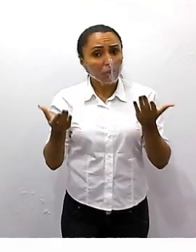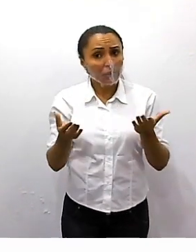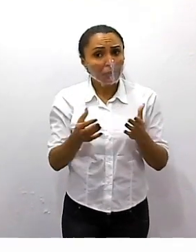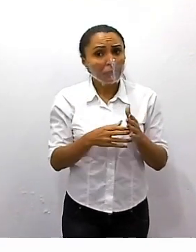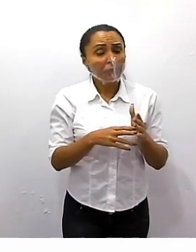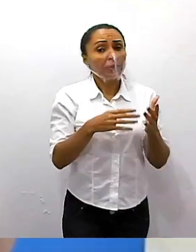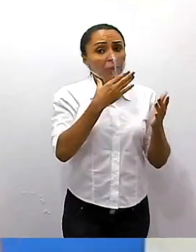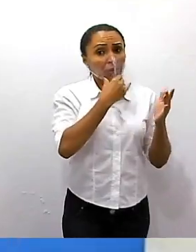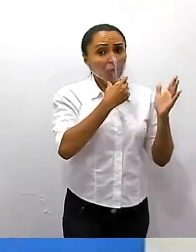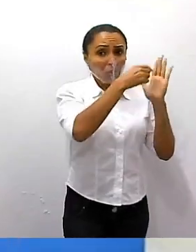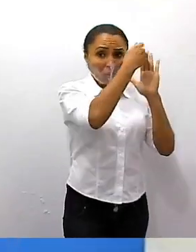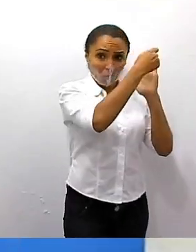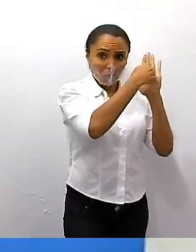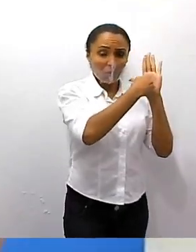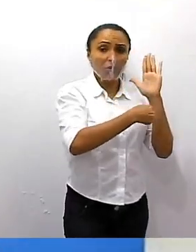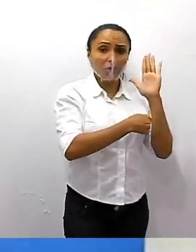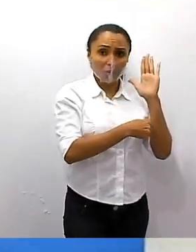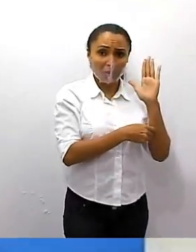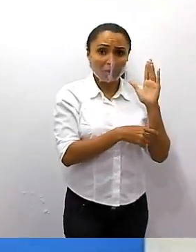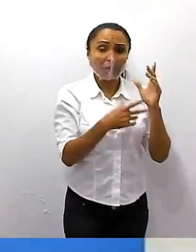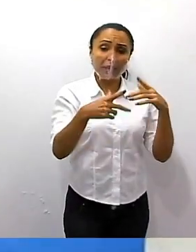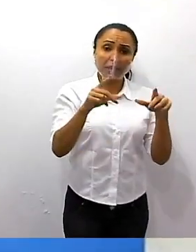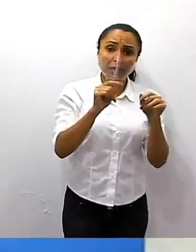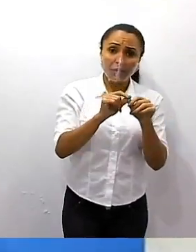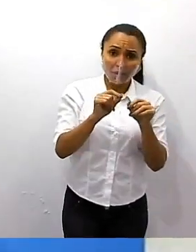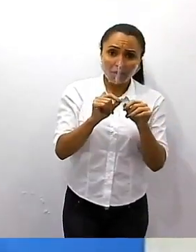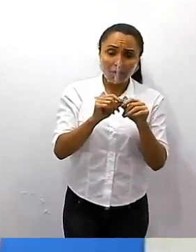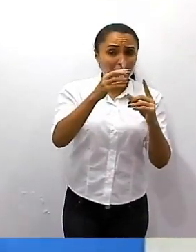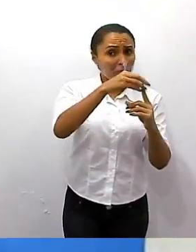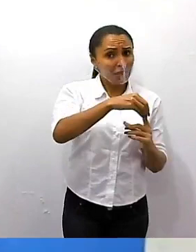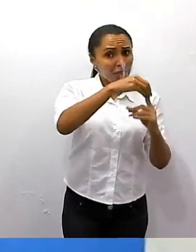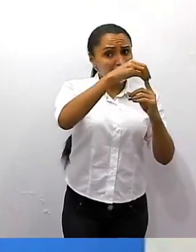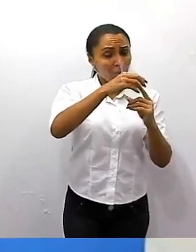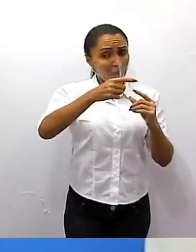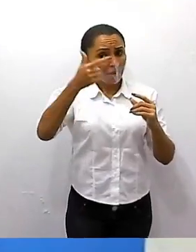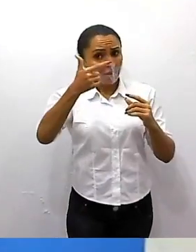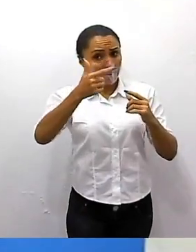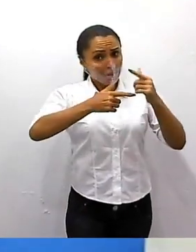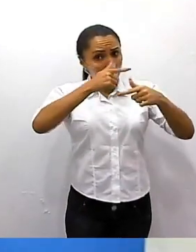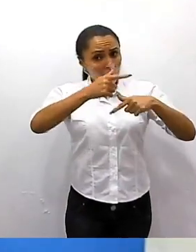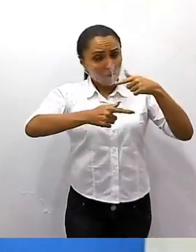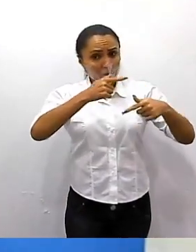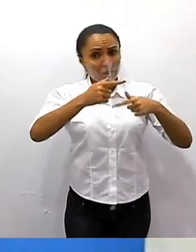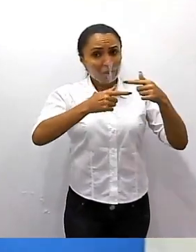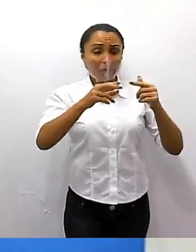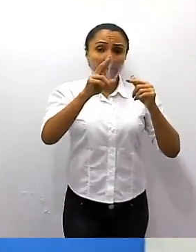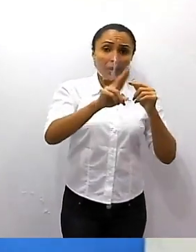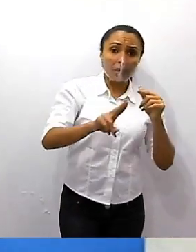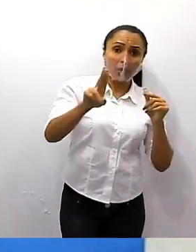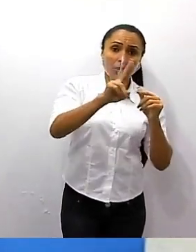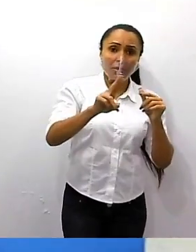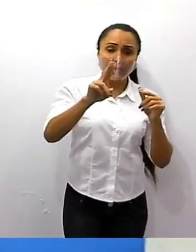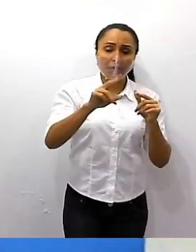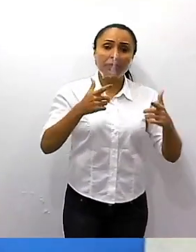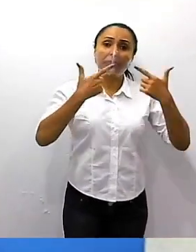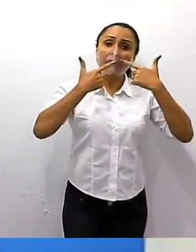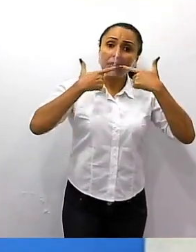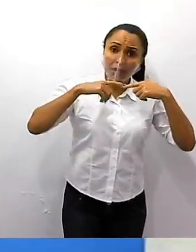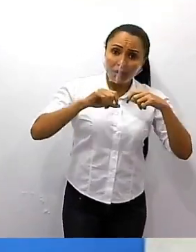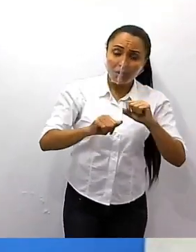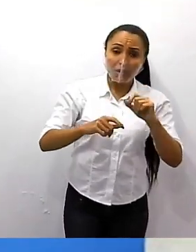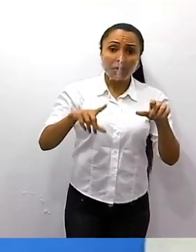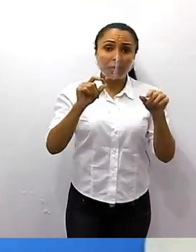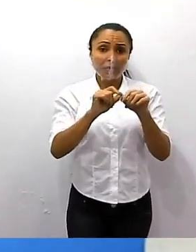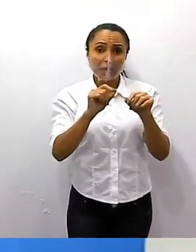Drummond de Andrade vai fazer, principalmente Drummond nessa segunda geração, é utilizar da linguagem para